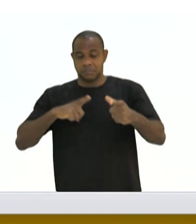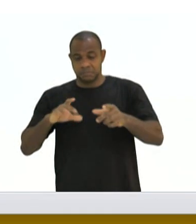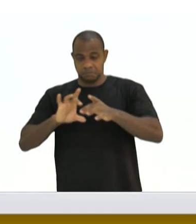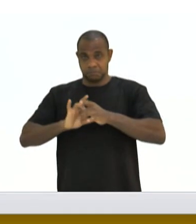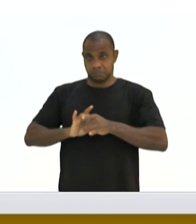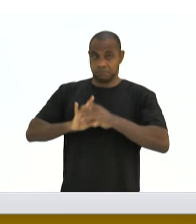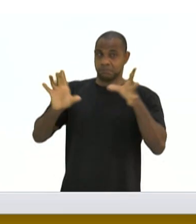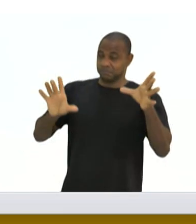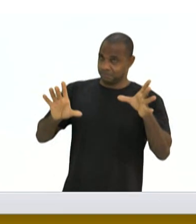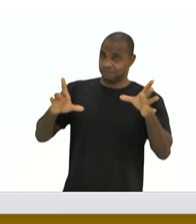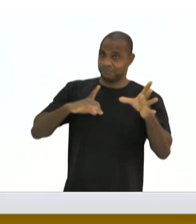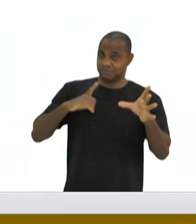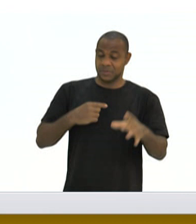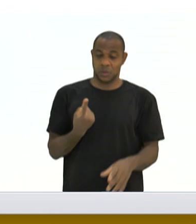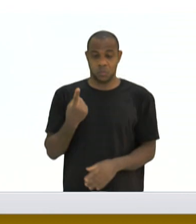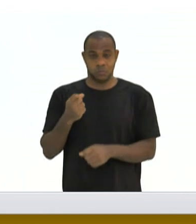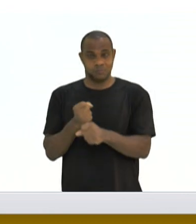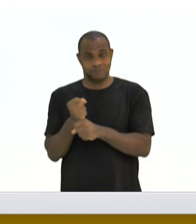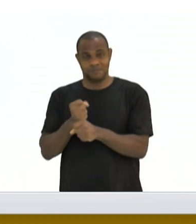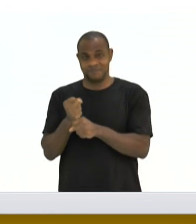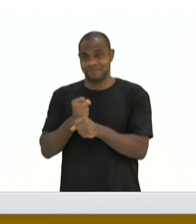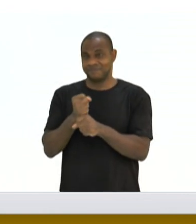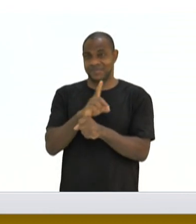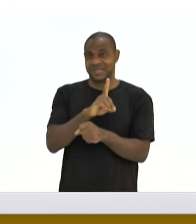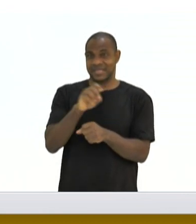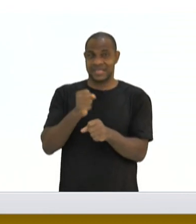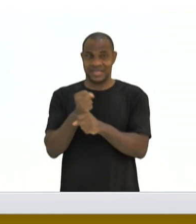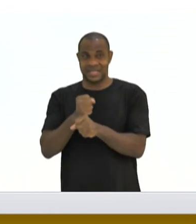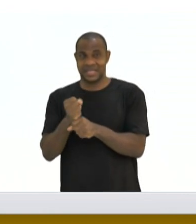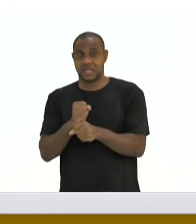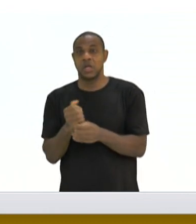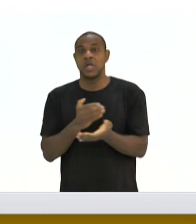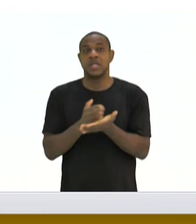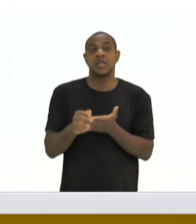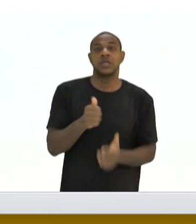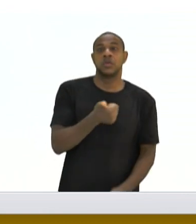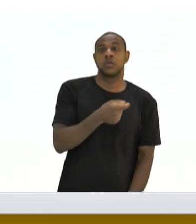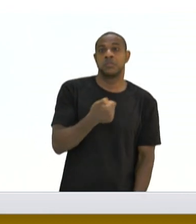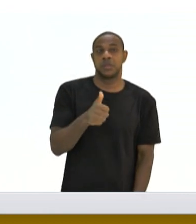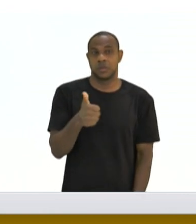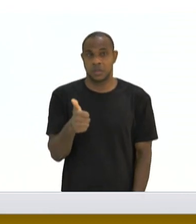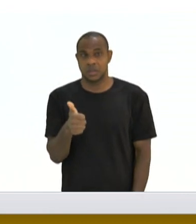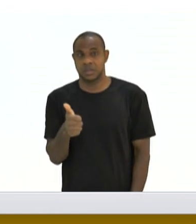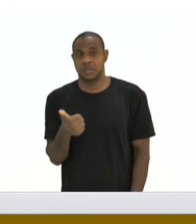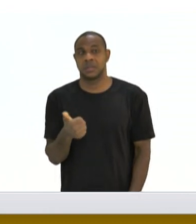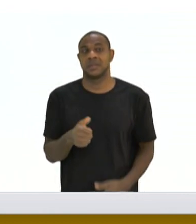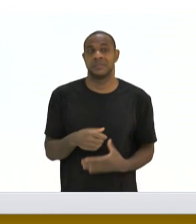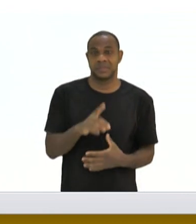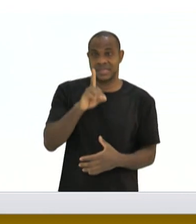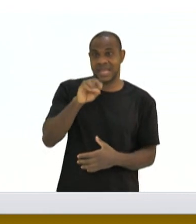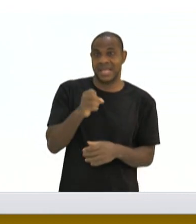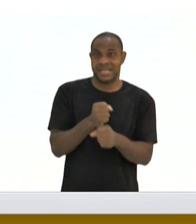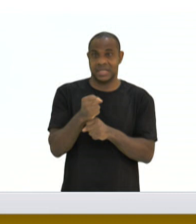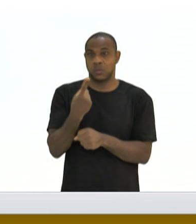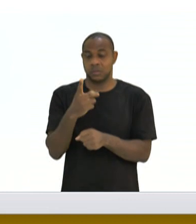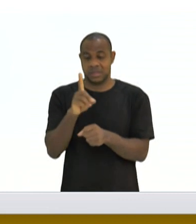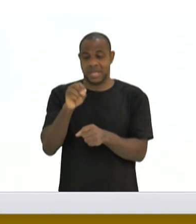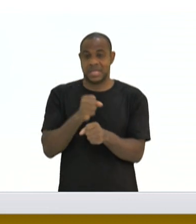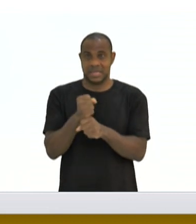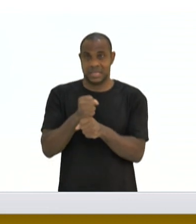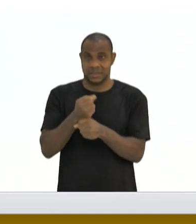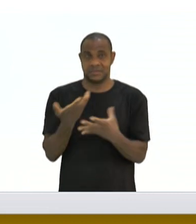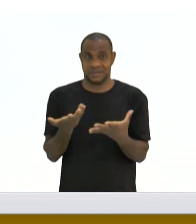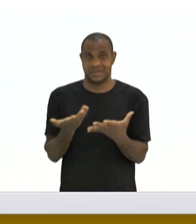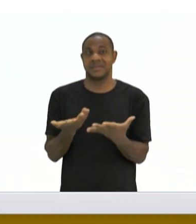disponível há uma década com o início em 2011 a explosão da transmissão via streaming